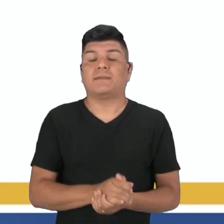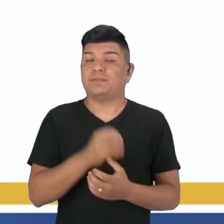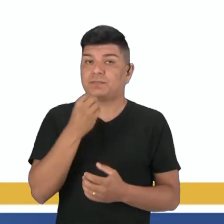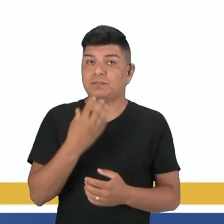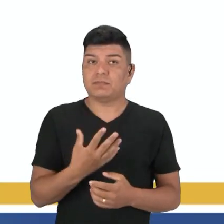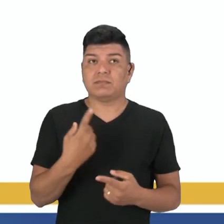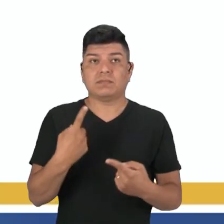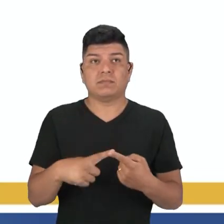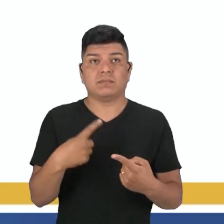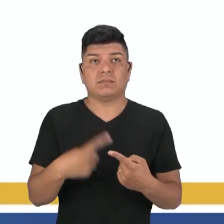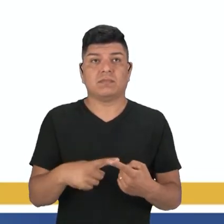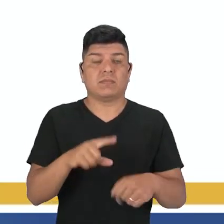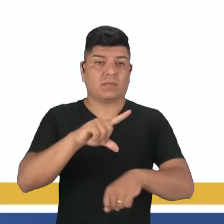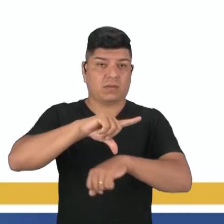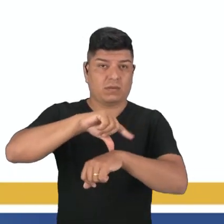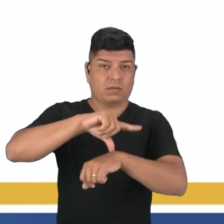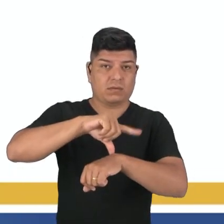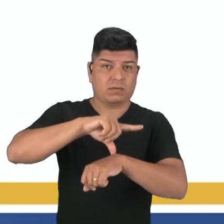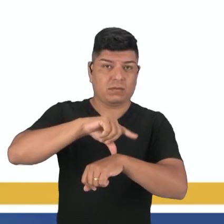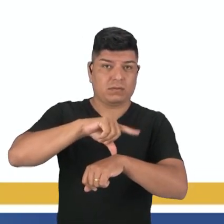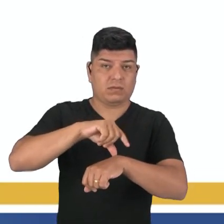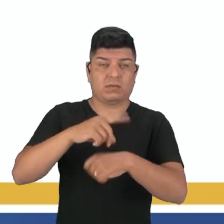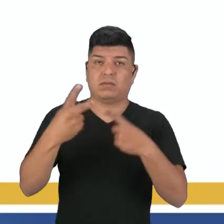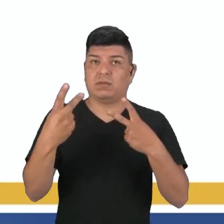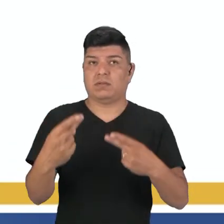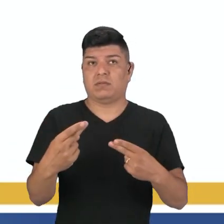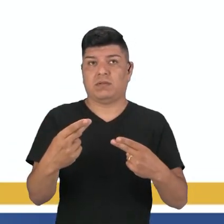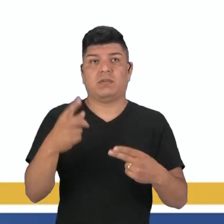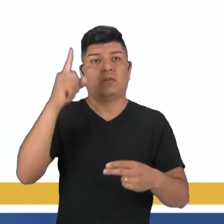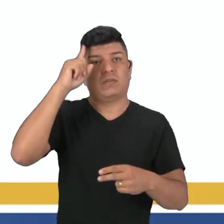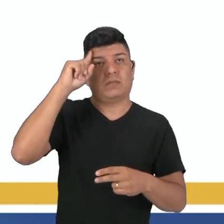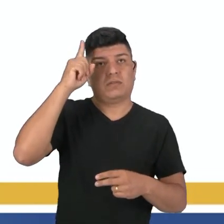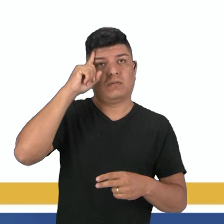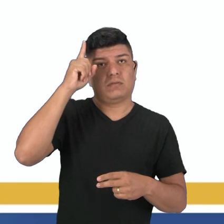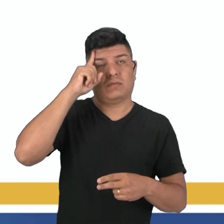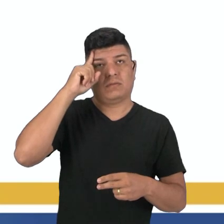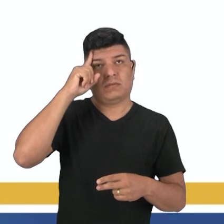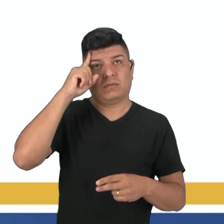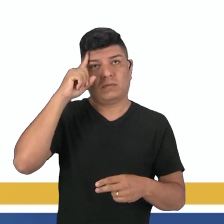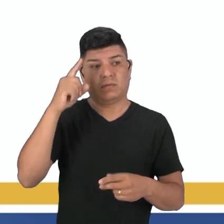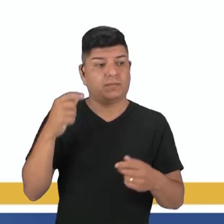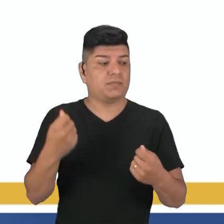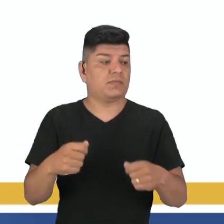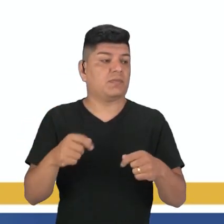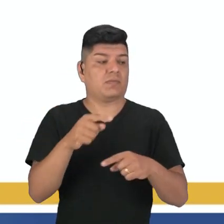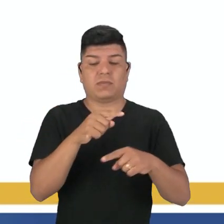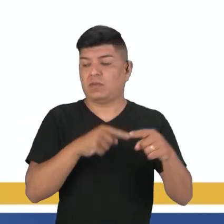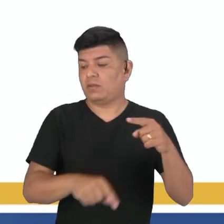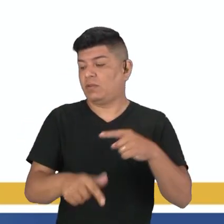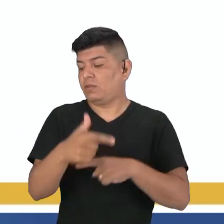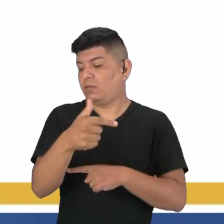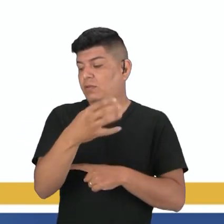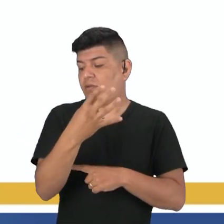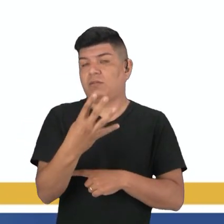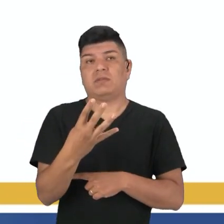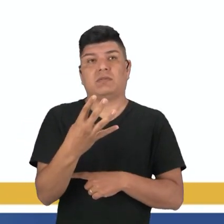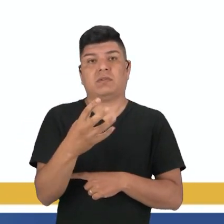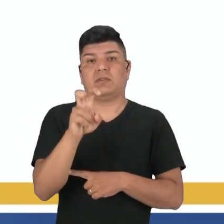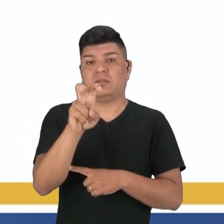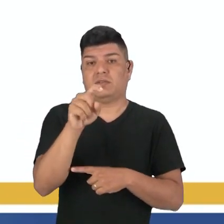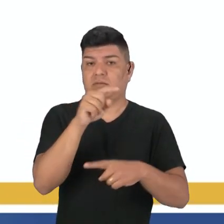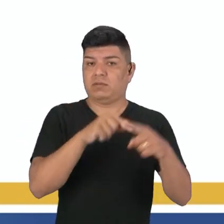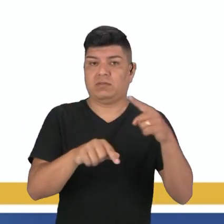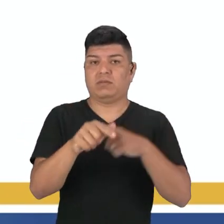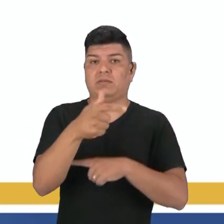Bom, porque para os horários de tomada serem os mesmos, todos os dias, o período deve ser um divisor de 24. E 5 ele não é divisor